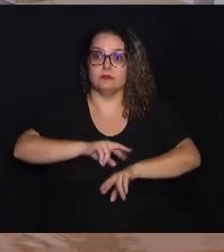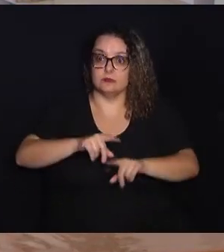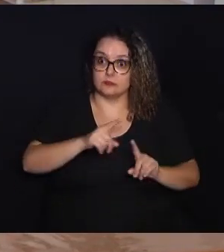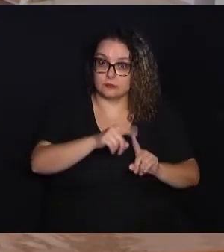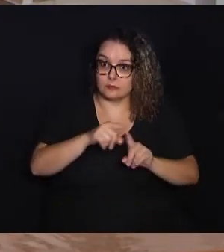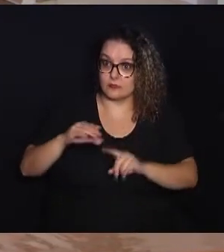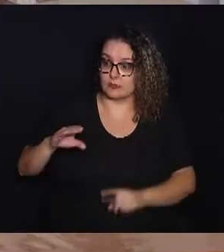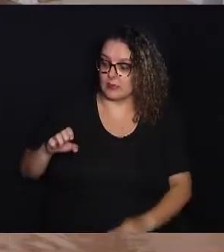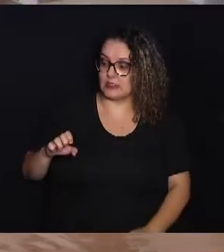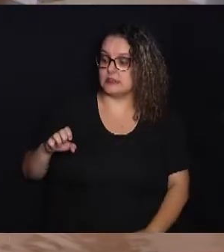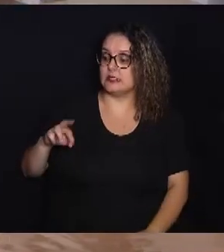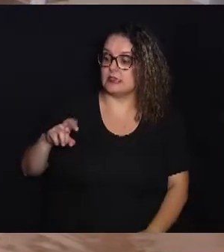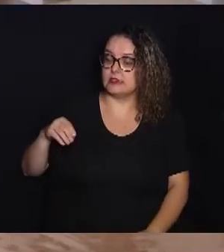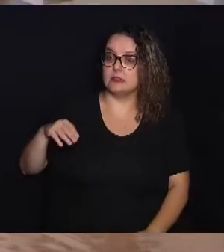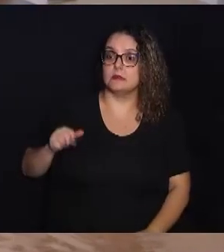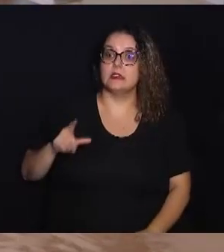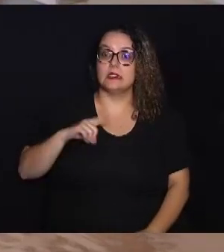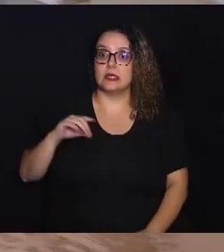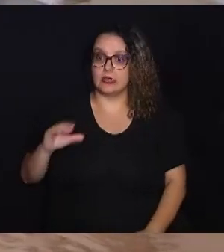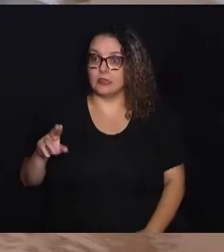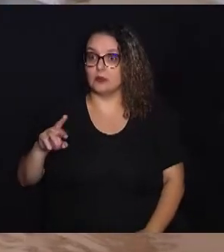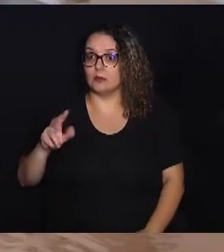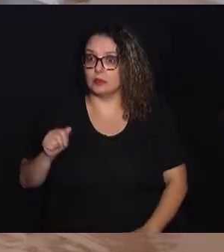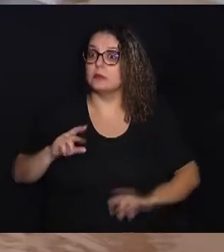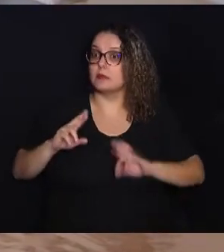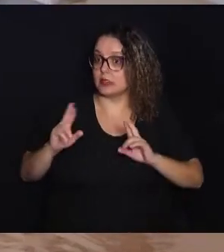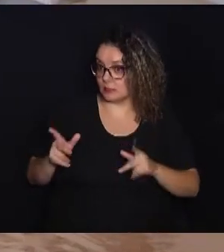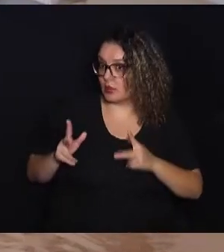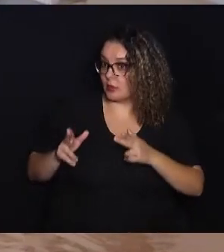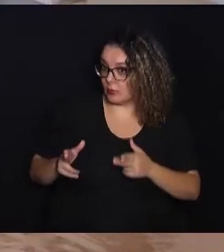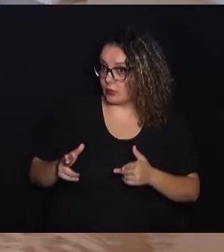é super possível de trabalhar.